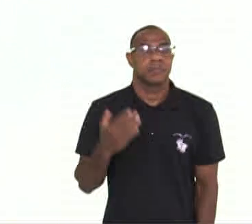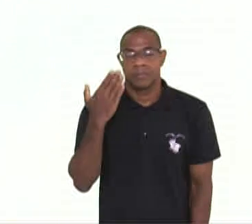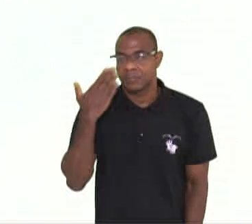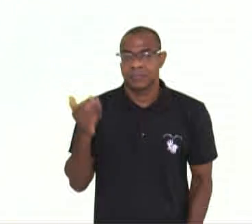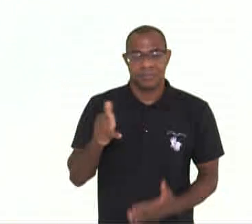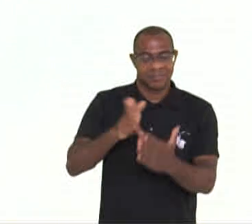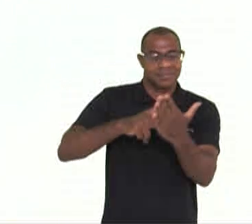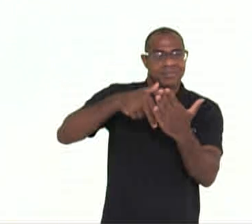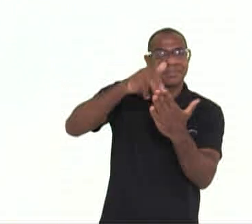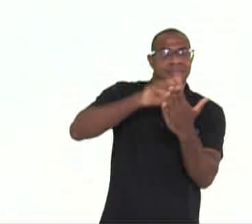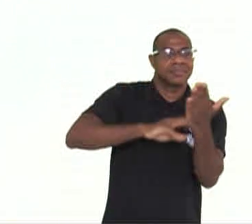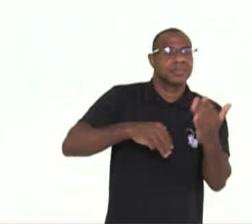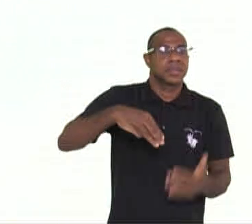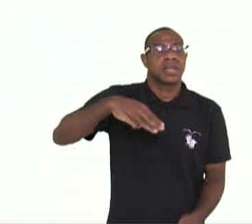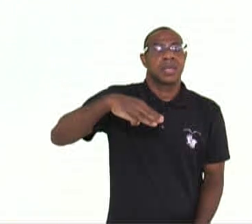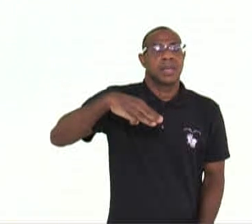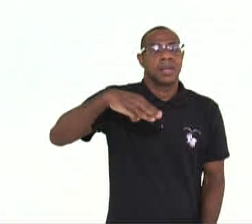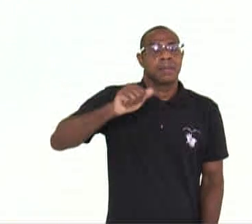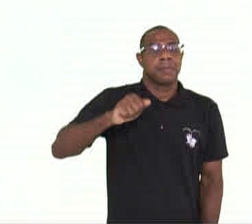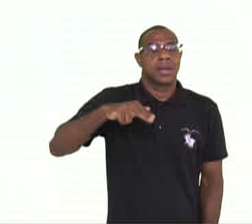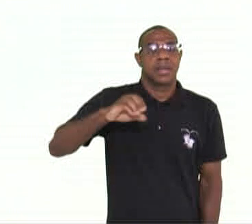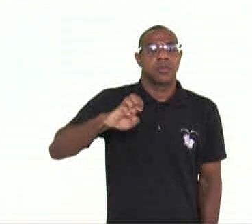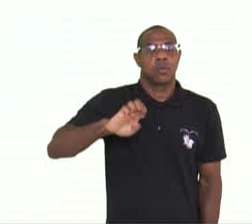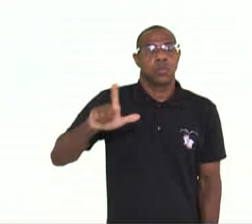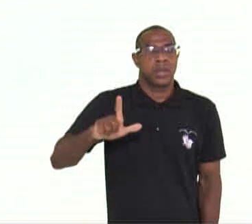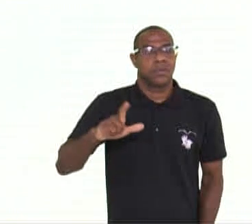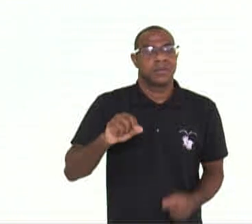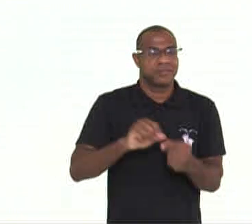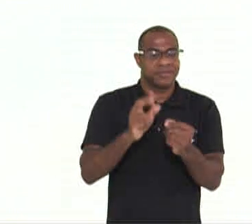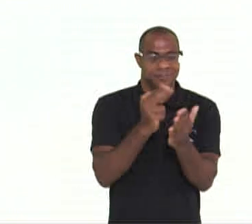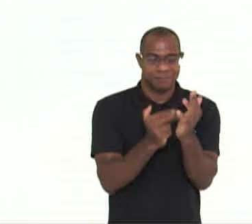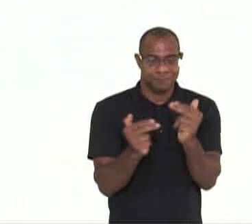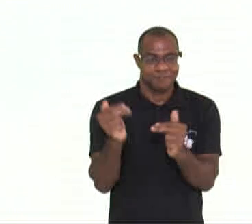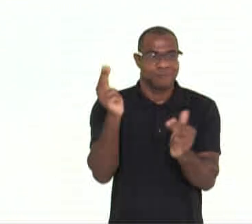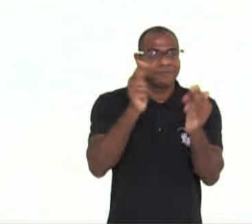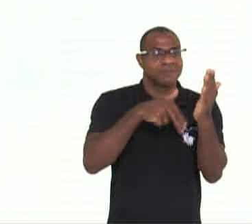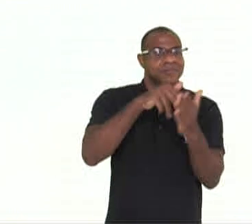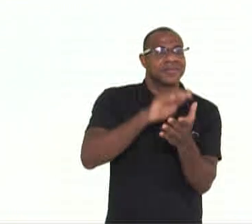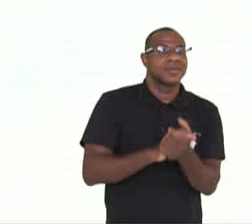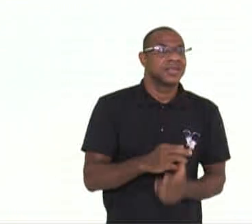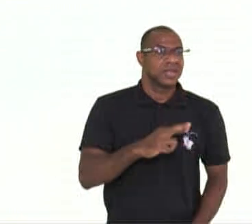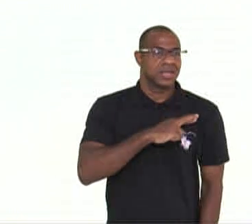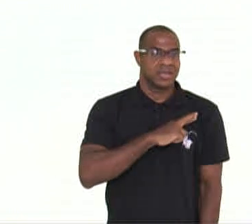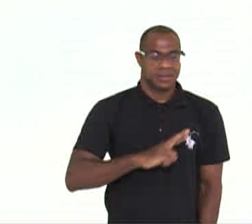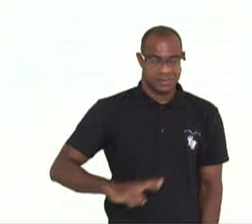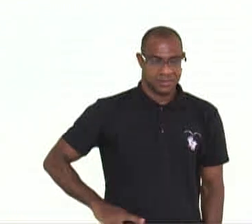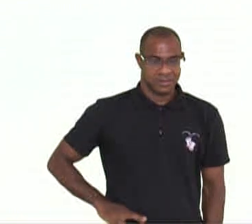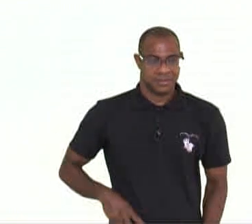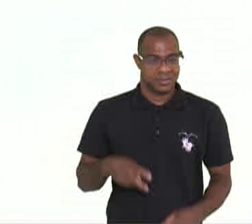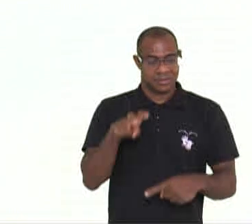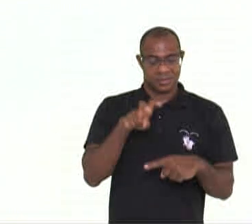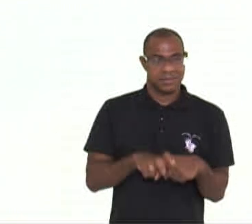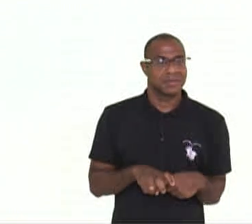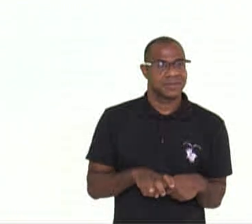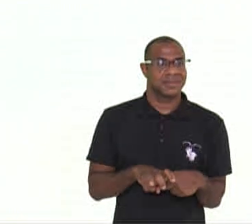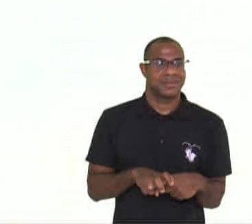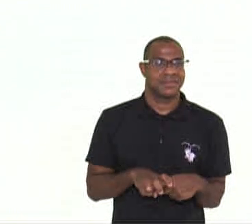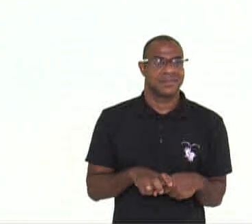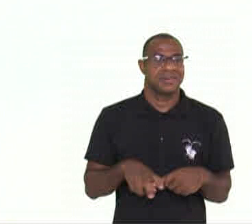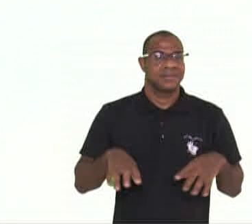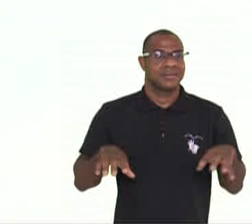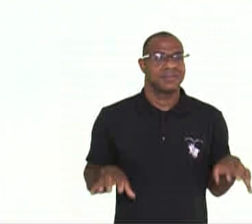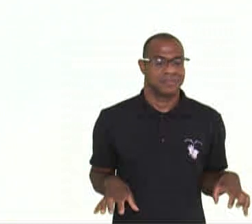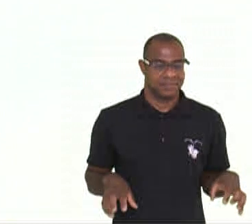Manuel Lopes Rodrigues de 1896. Perceba a República sentada no trono, então. Agora